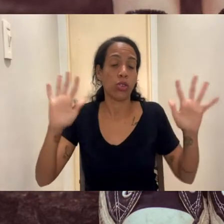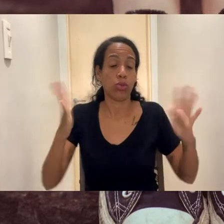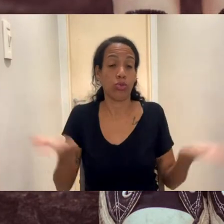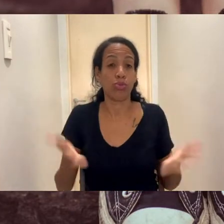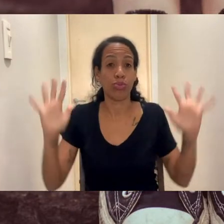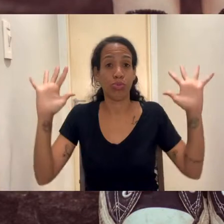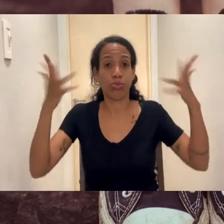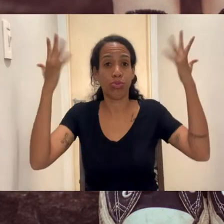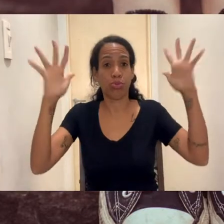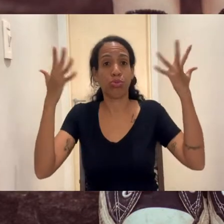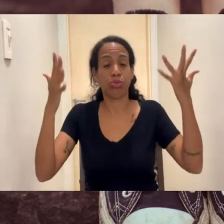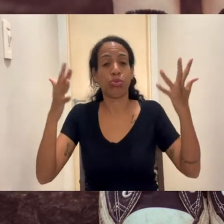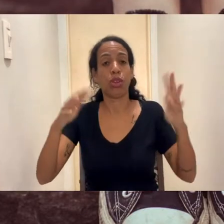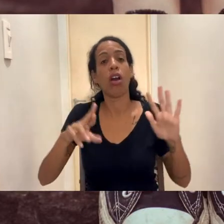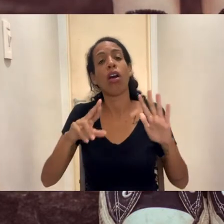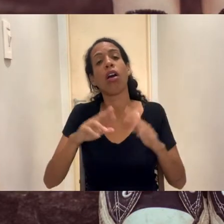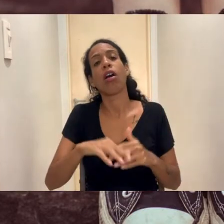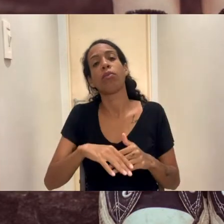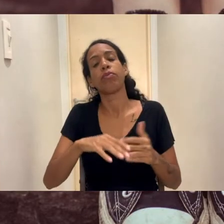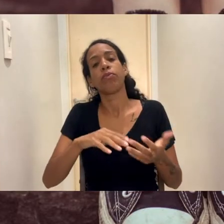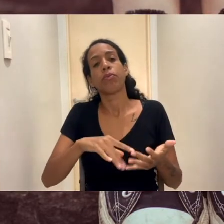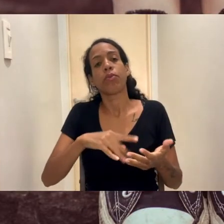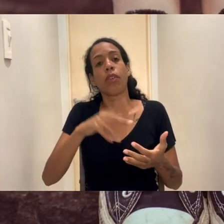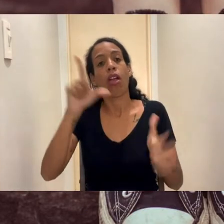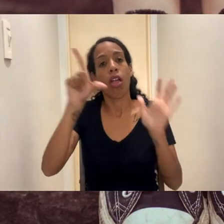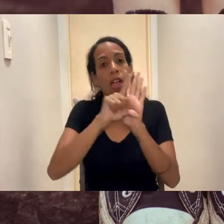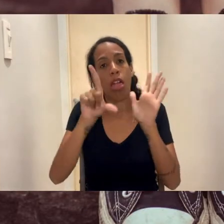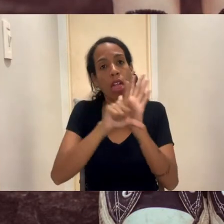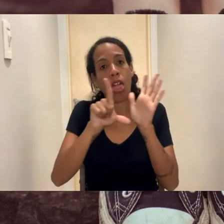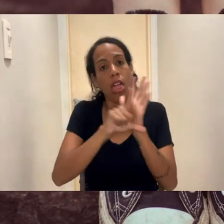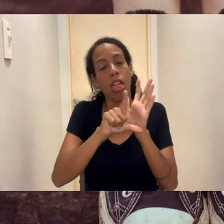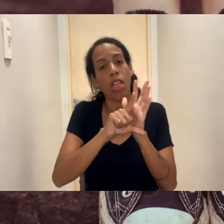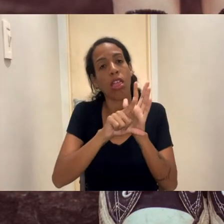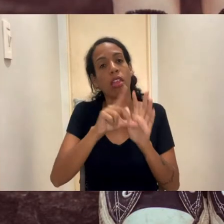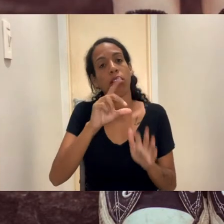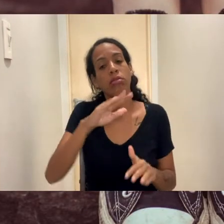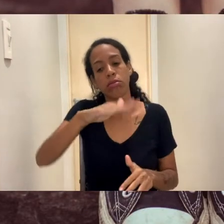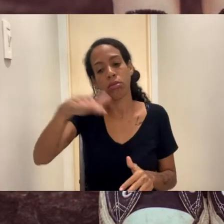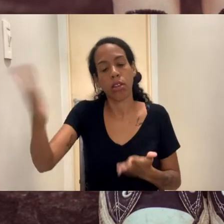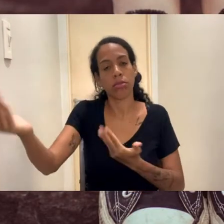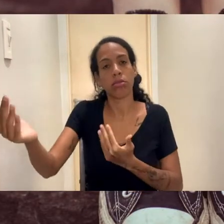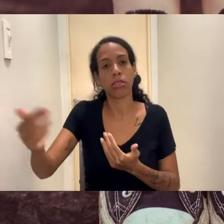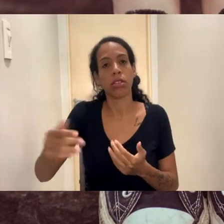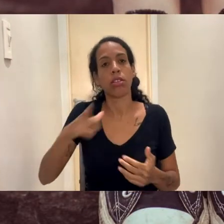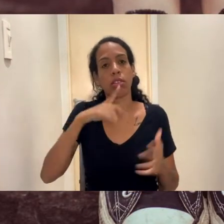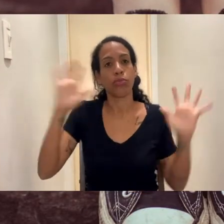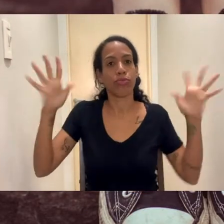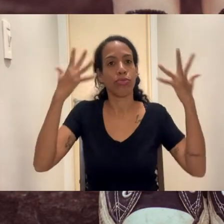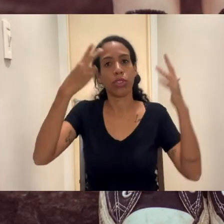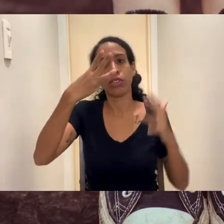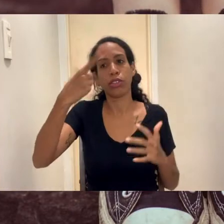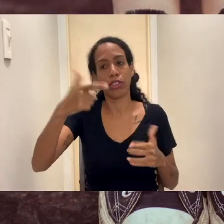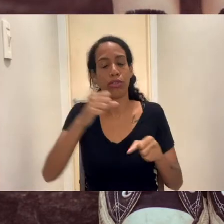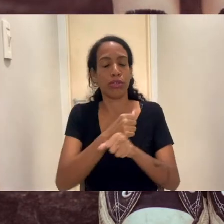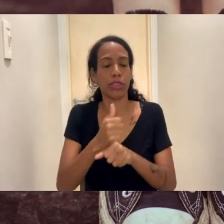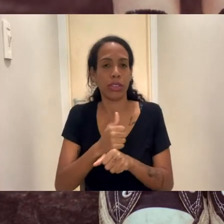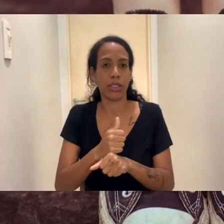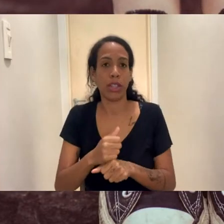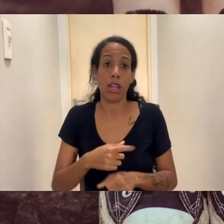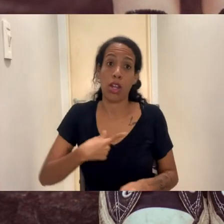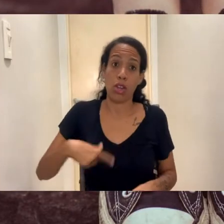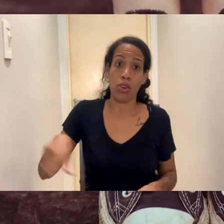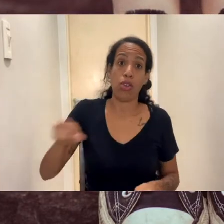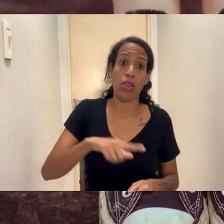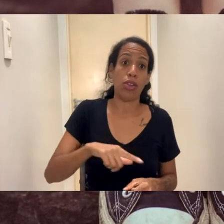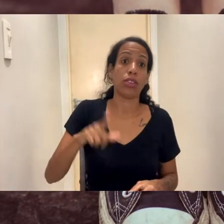o Estatuto da Criança e do Adolescente, que completou seus 32 anos, mas a prática mostra que as